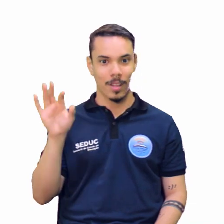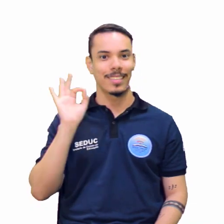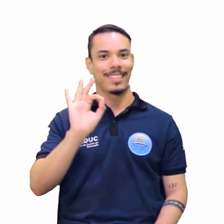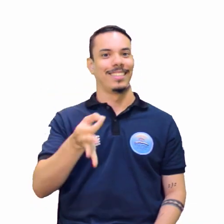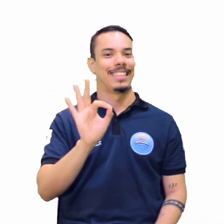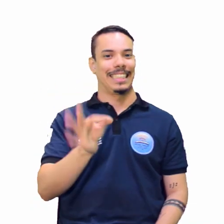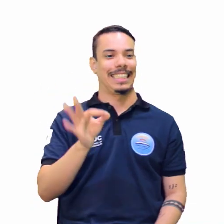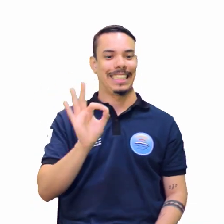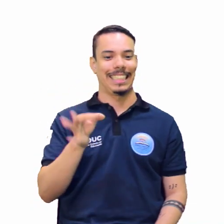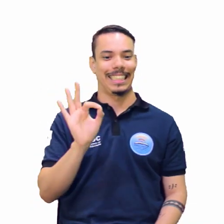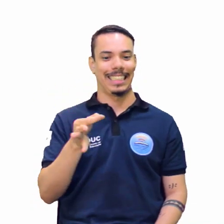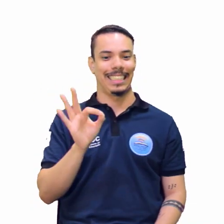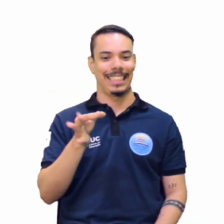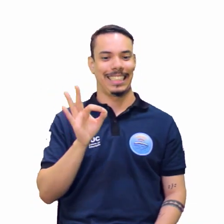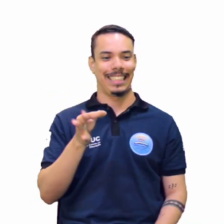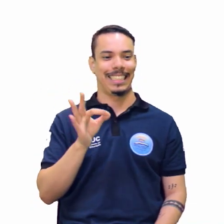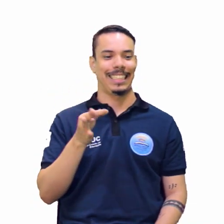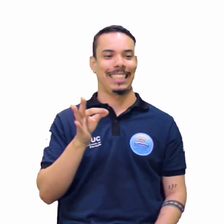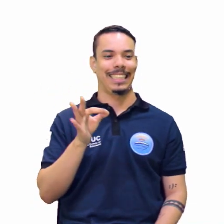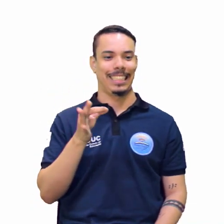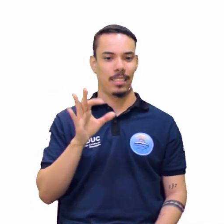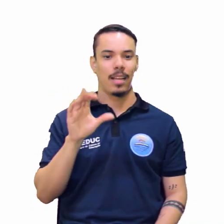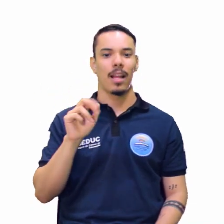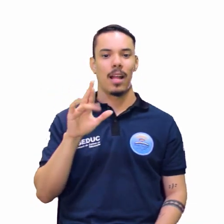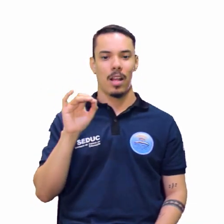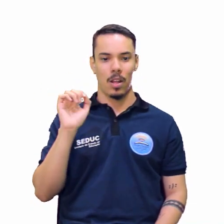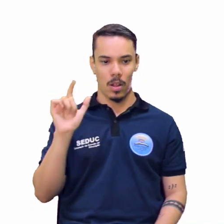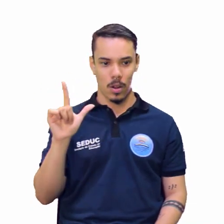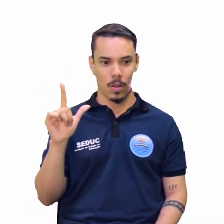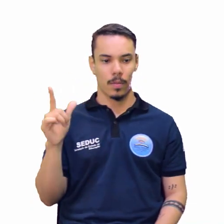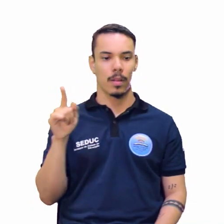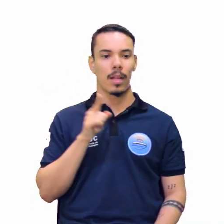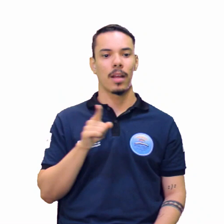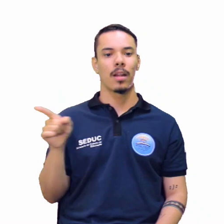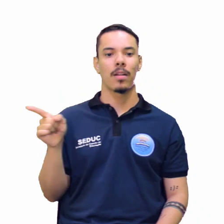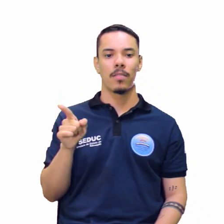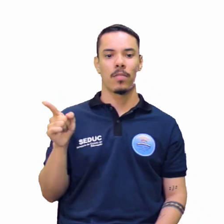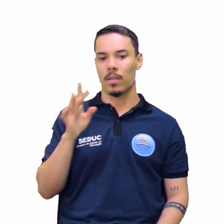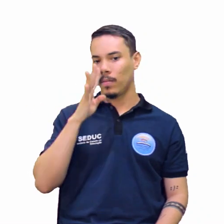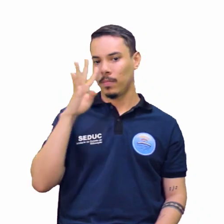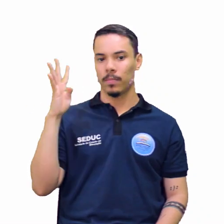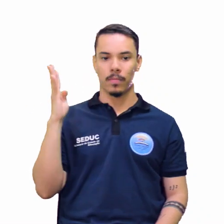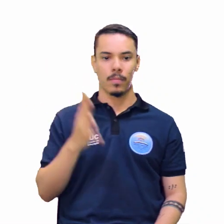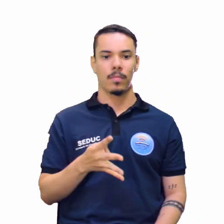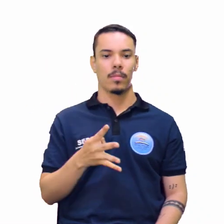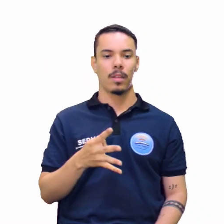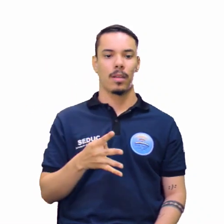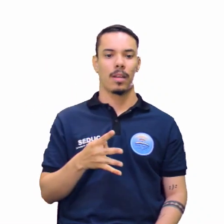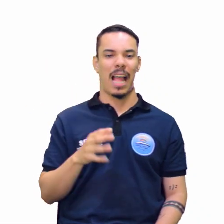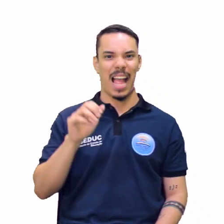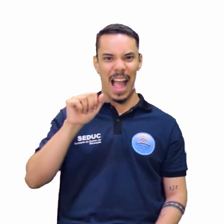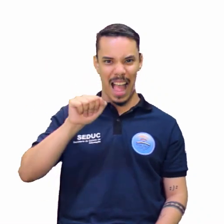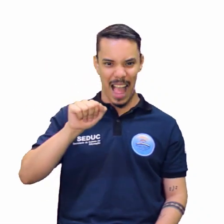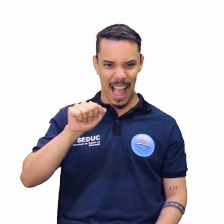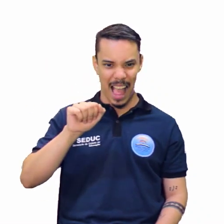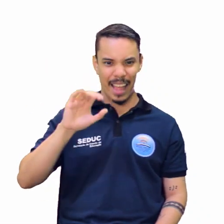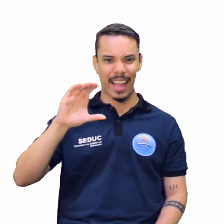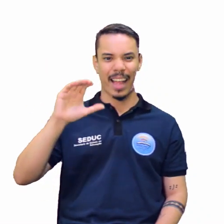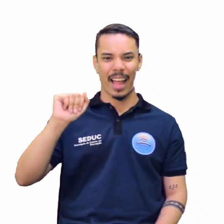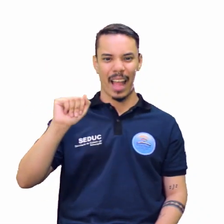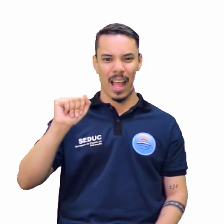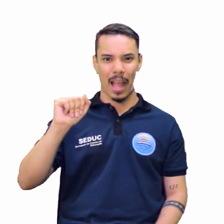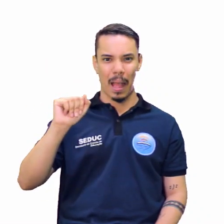ela é só Carol terminei com a Carol olha só ele foi apontado como a cabeça